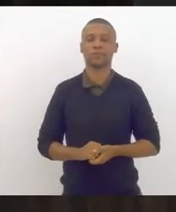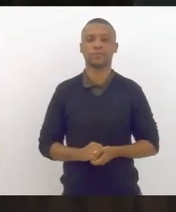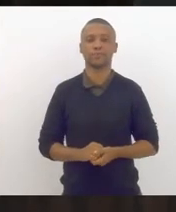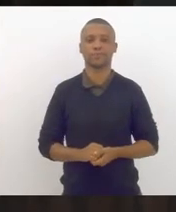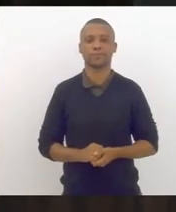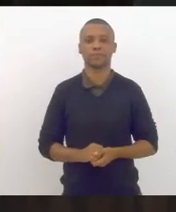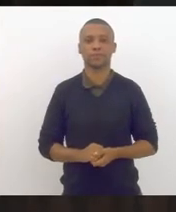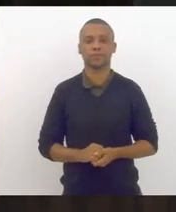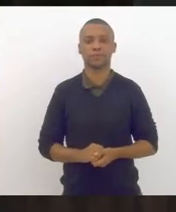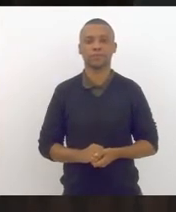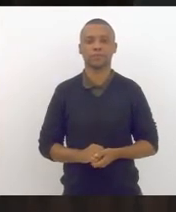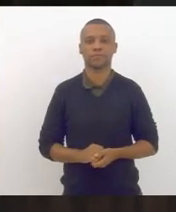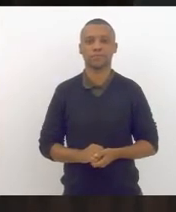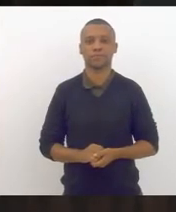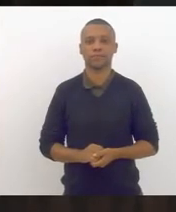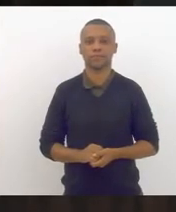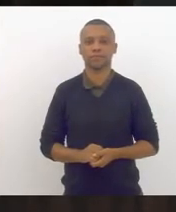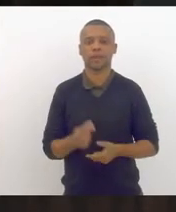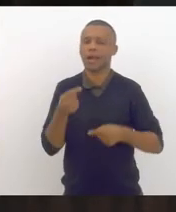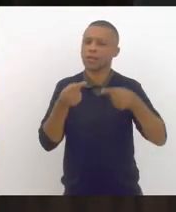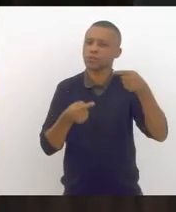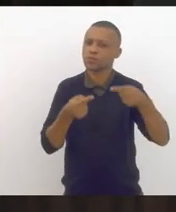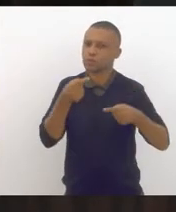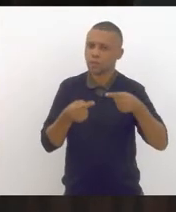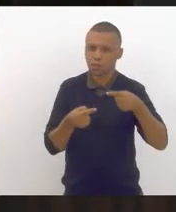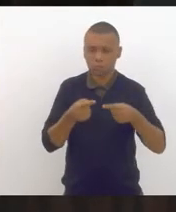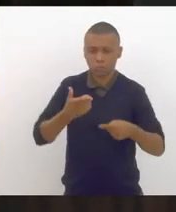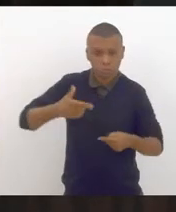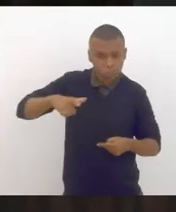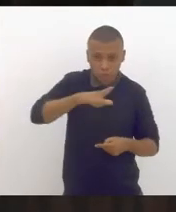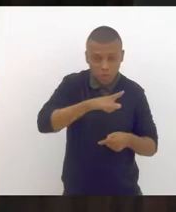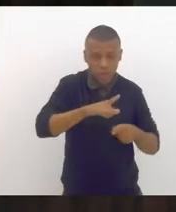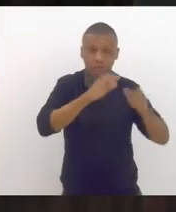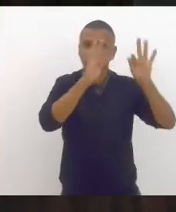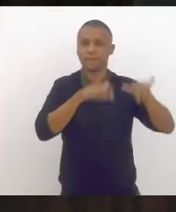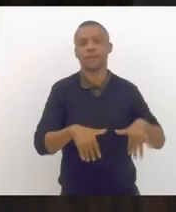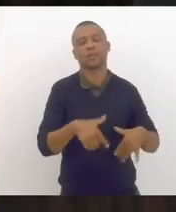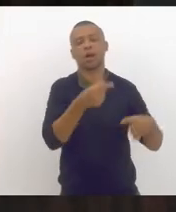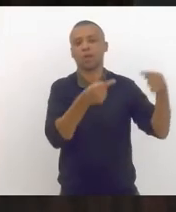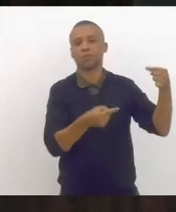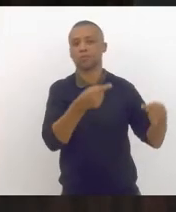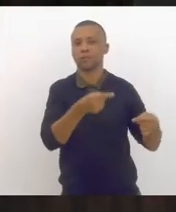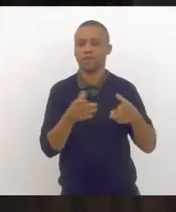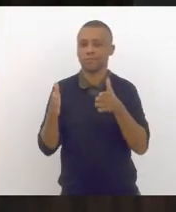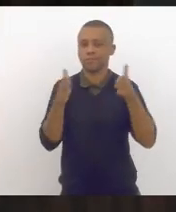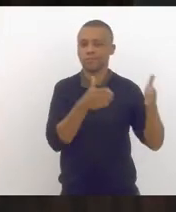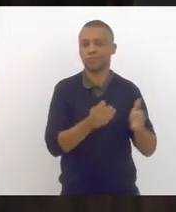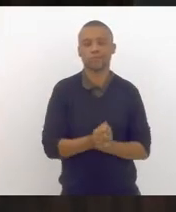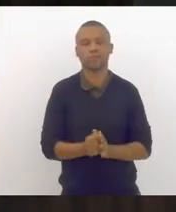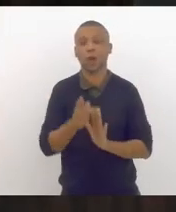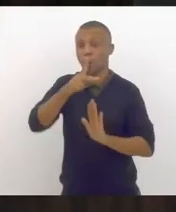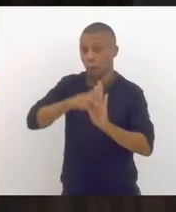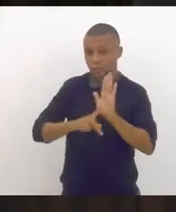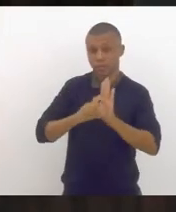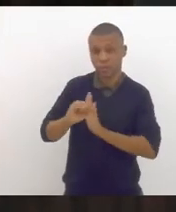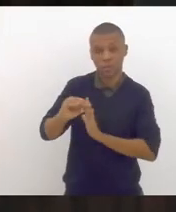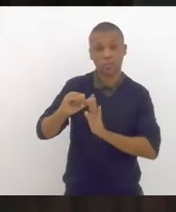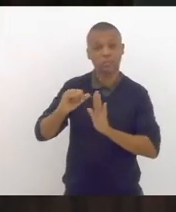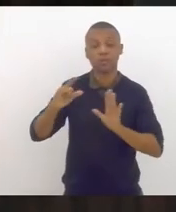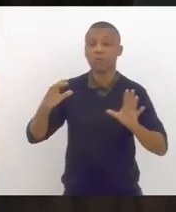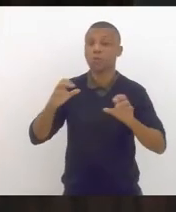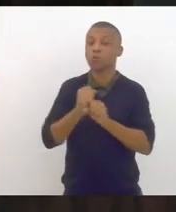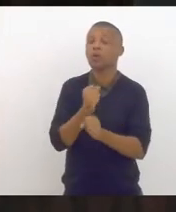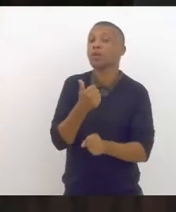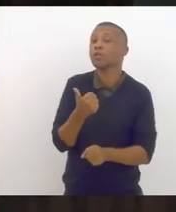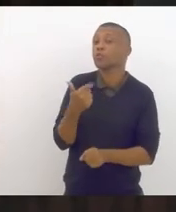Márcio Canella. Em discussão. Não havendo quem queira discutir, encerrada a discussão. O projeto recebeu 12